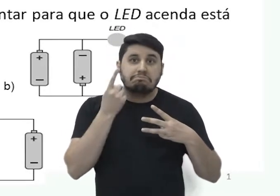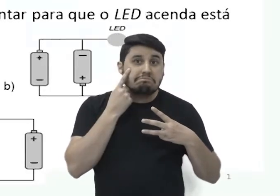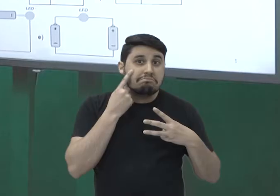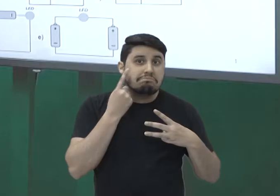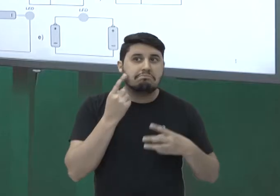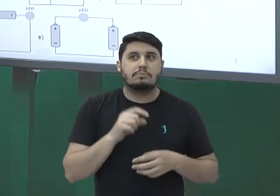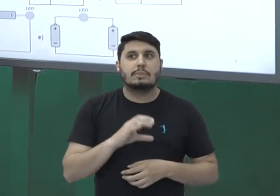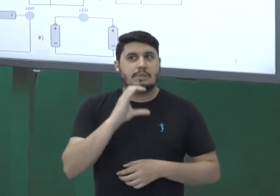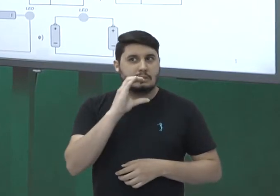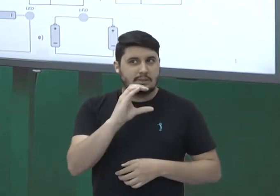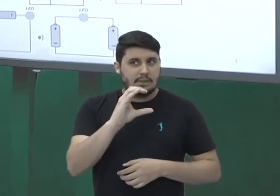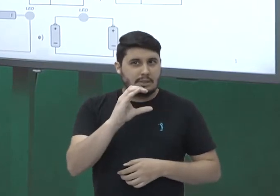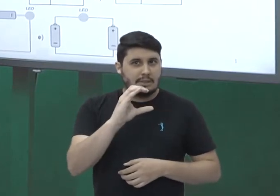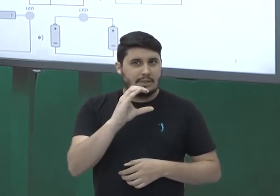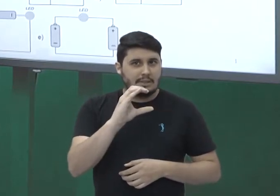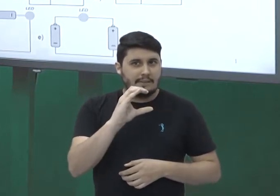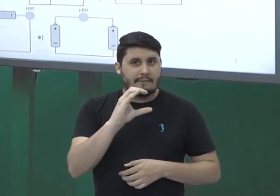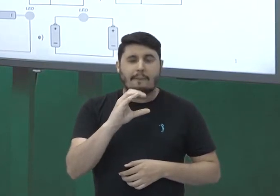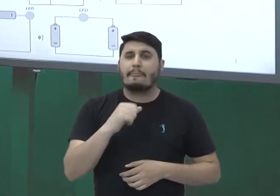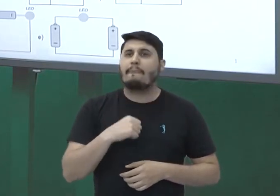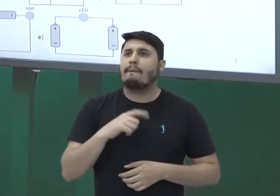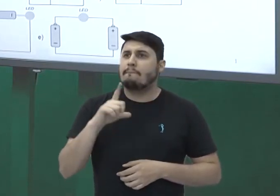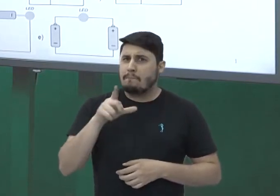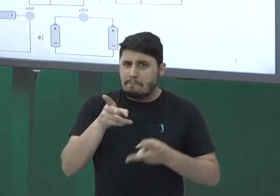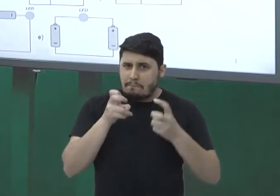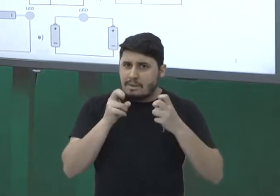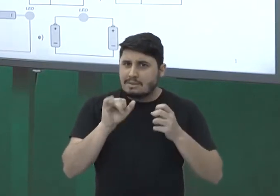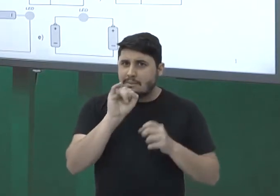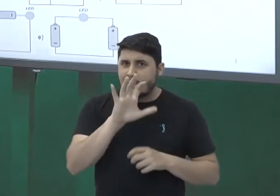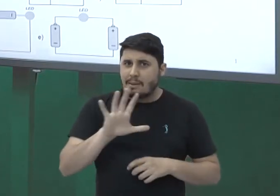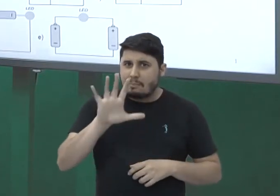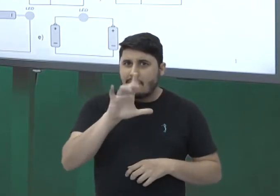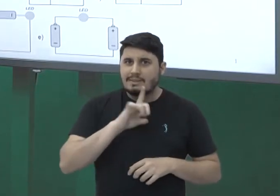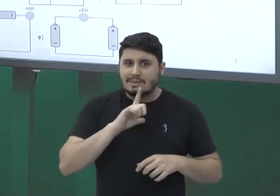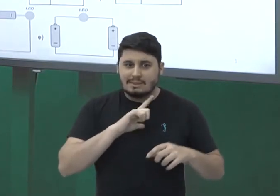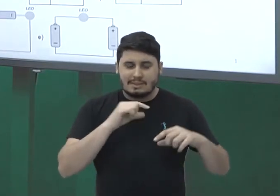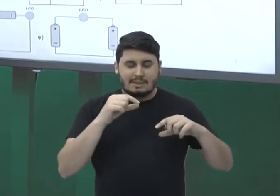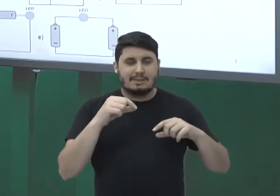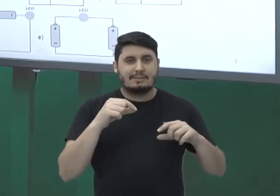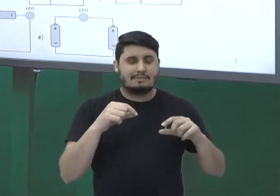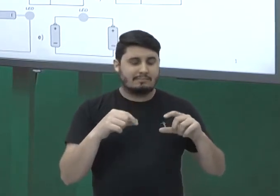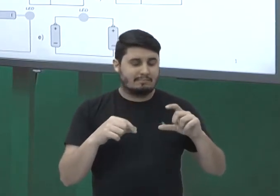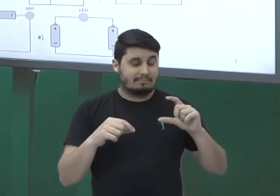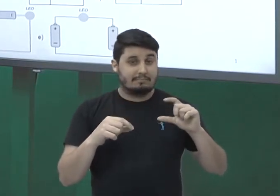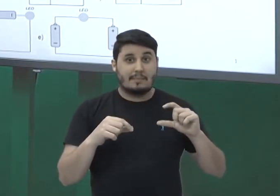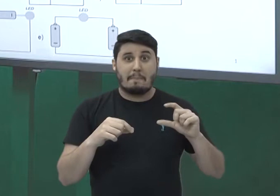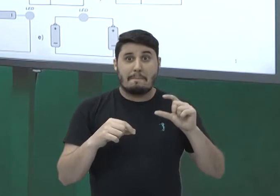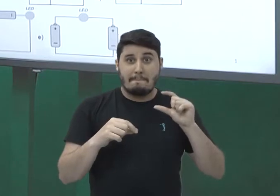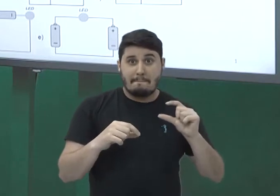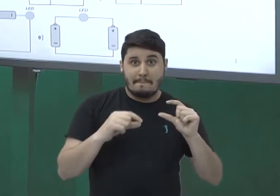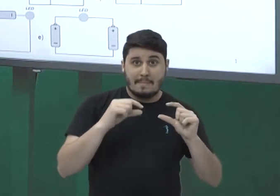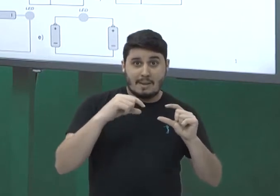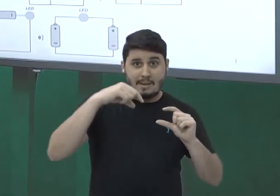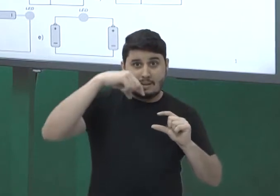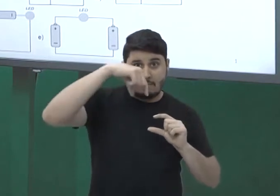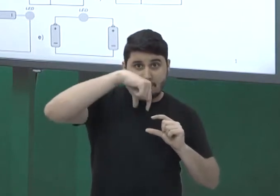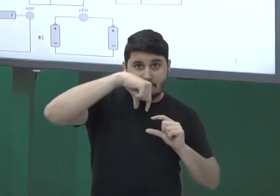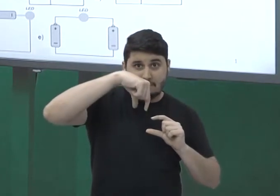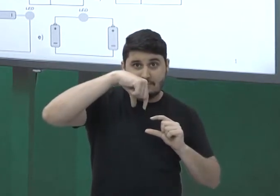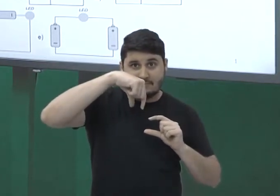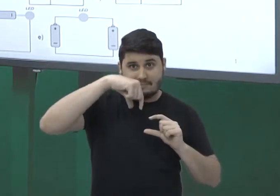perceba que agora eu tenho uma associação em série, certo? Eu tenho uma associação em série. Eu tenho uma pilha ligada a outra, que elas são